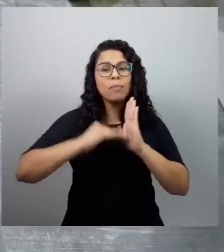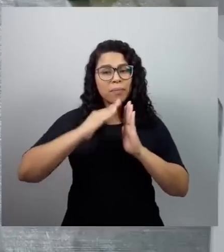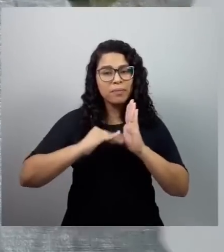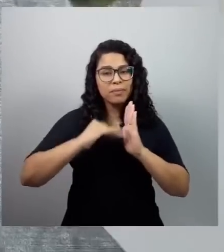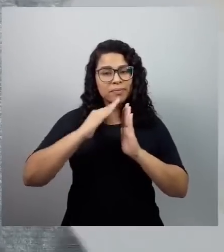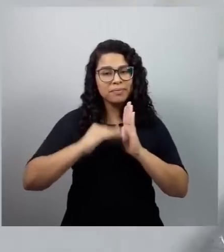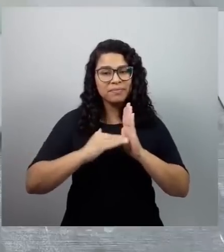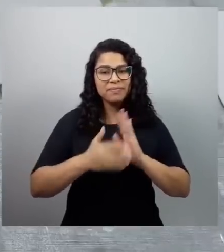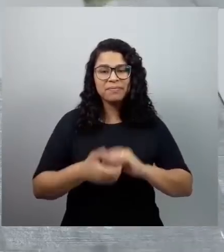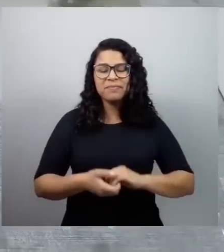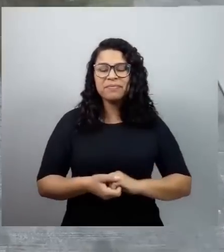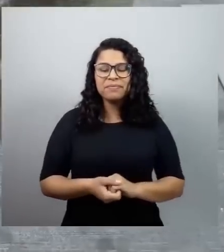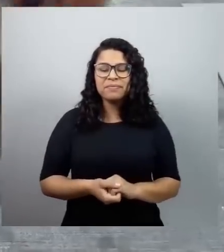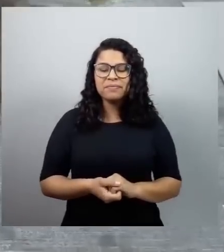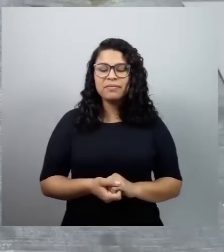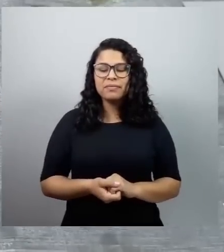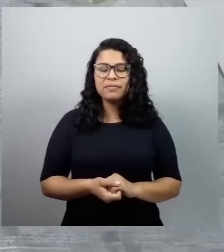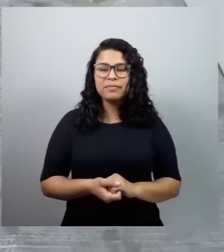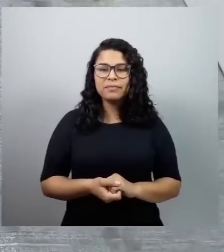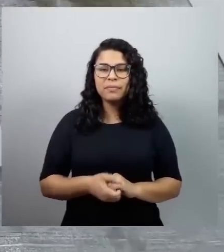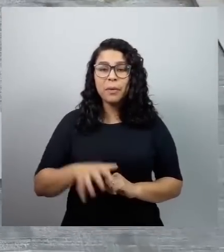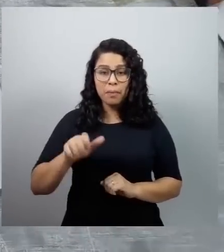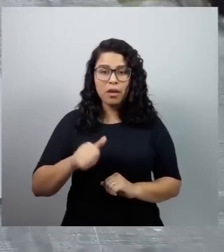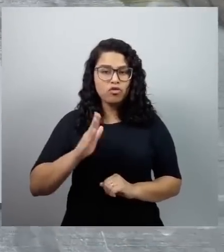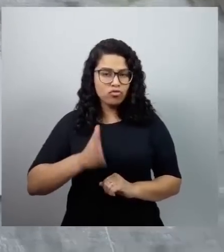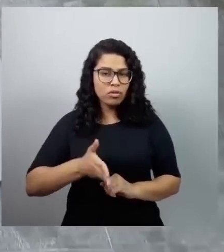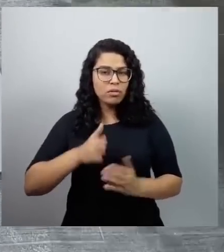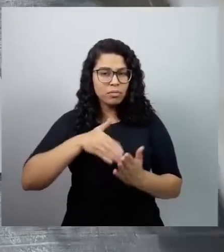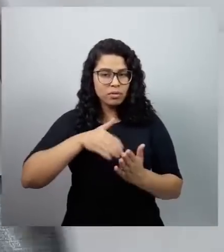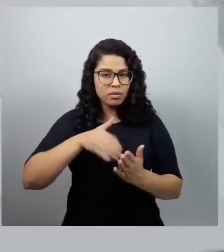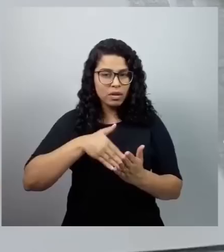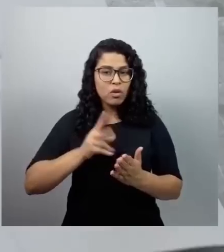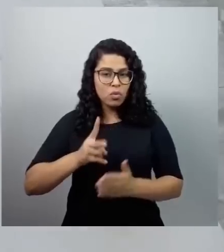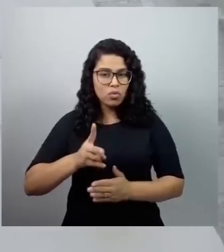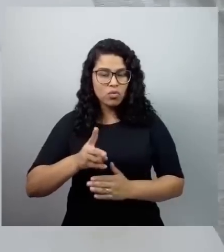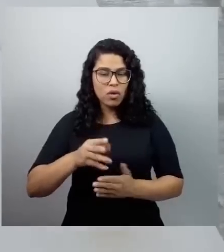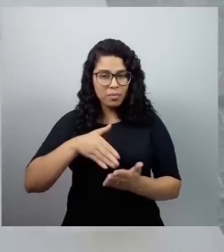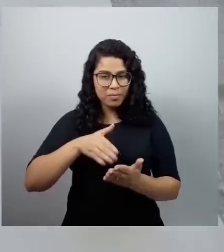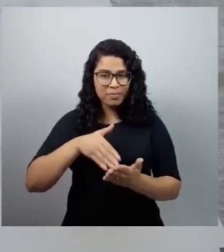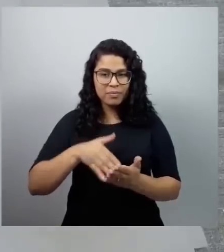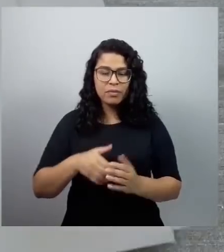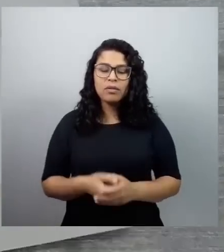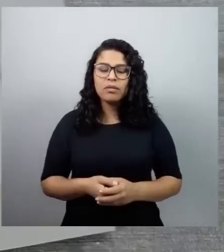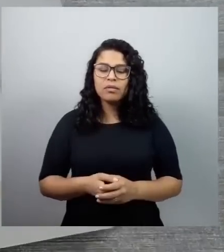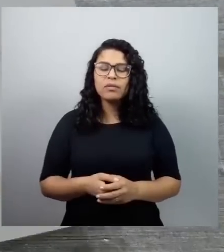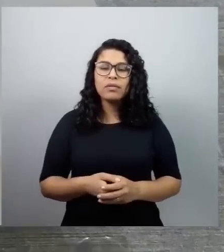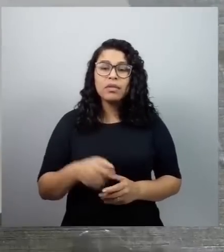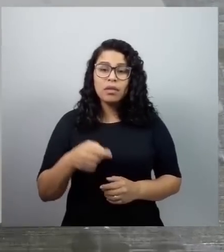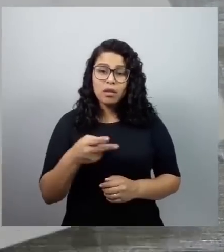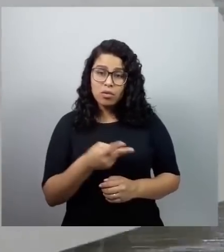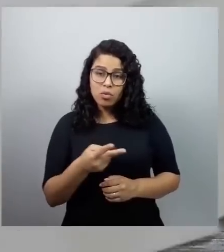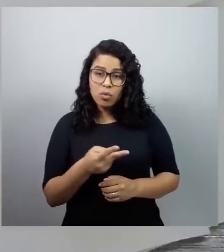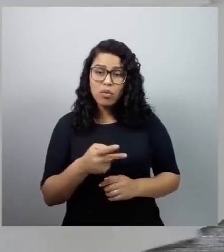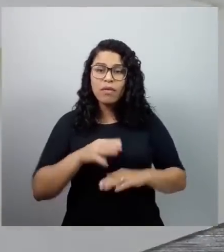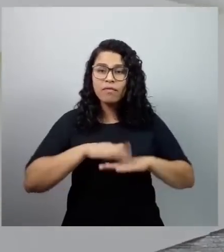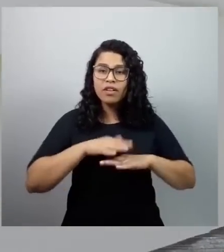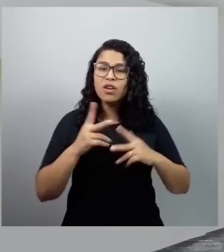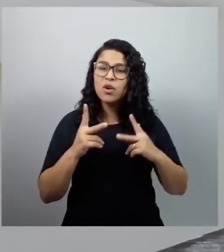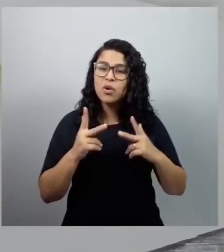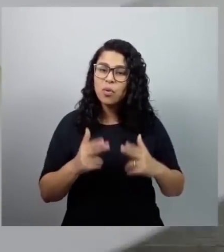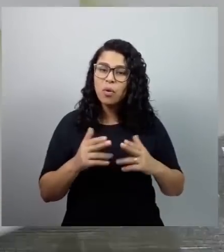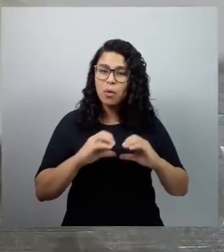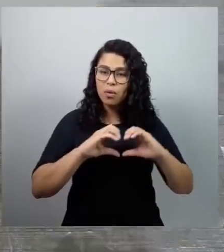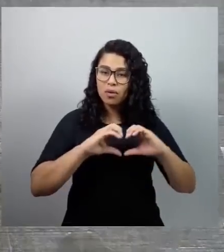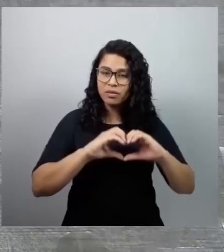pintar. Vamos pegar esse aqui que já está pintado, olha. Esse daqui eu fiz a técnica igual do coração,